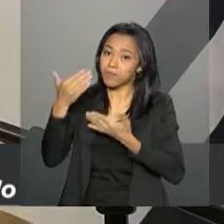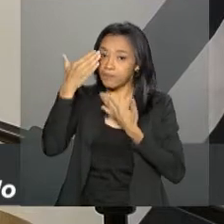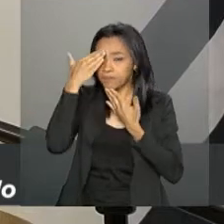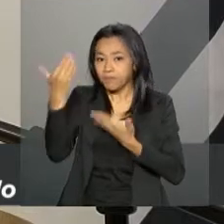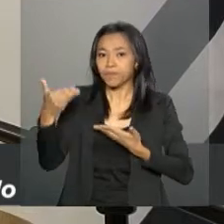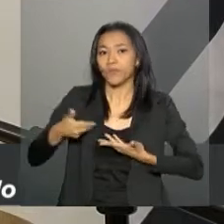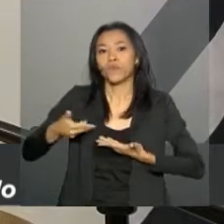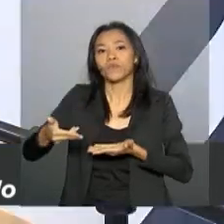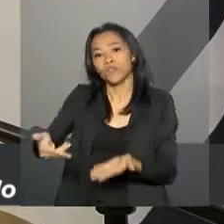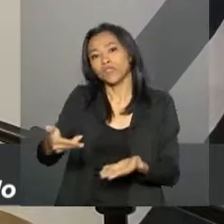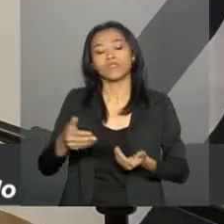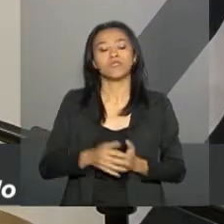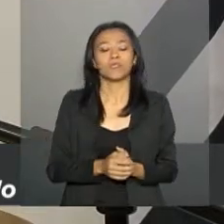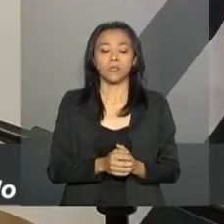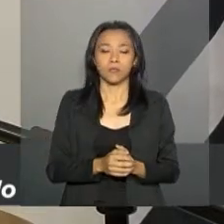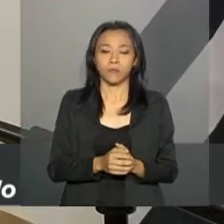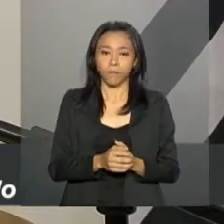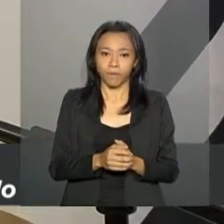convite e